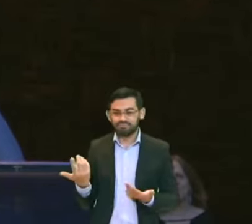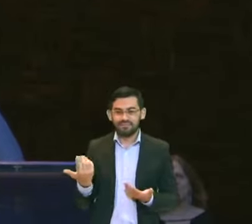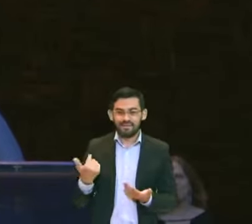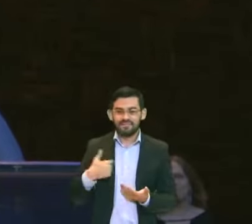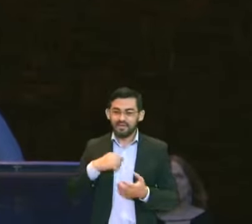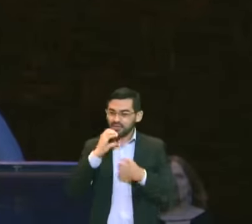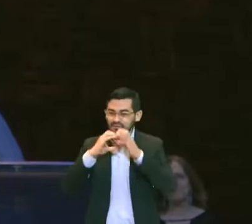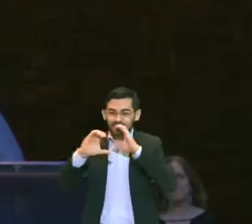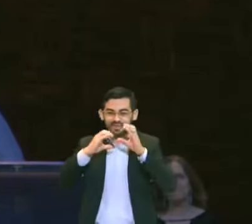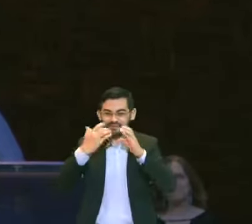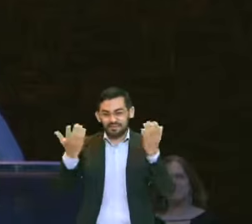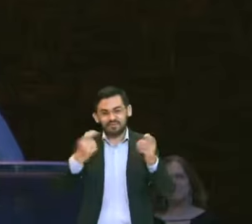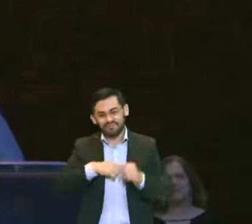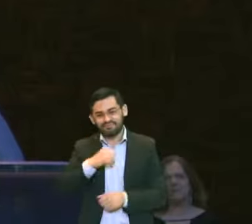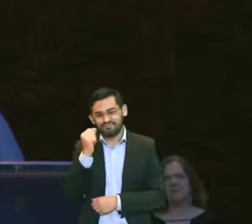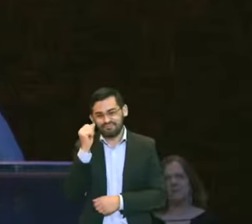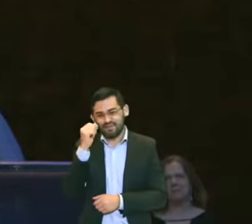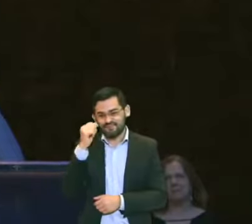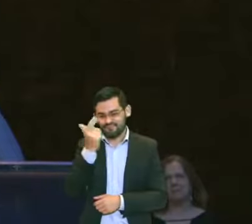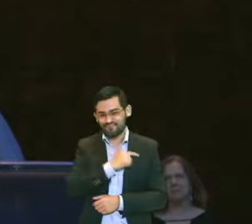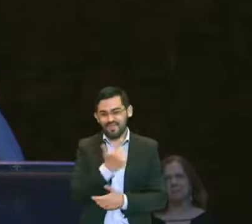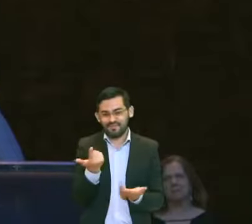Não vou cantar aqui que vai ficar mal.